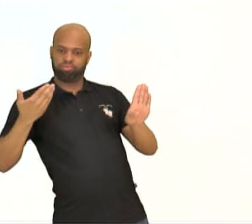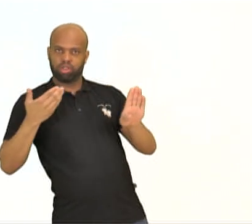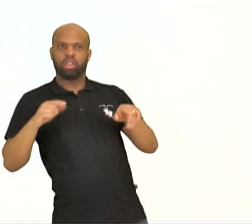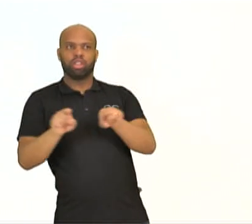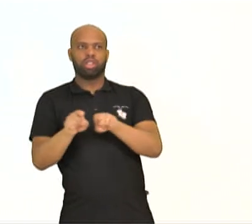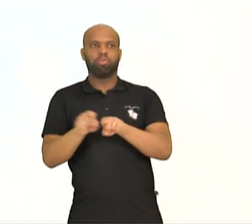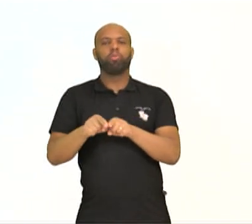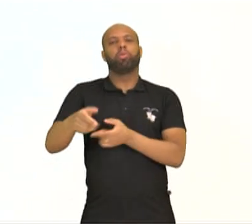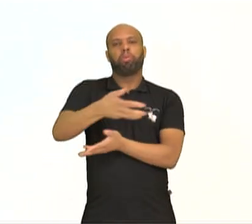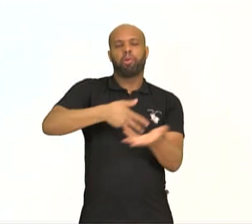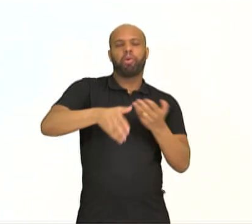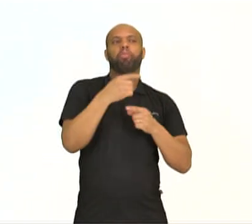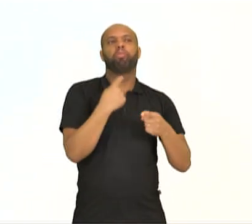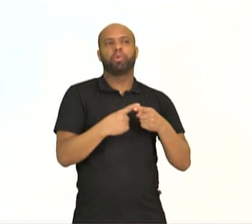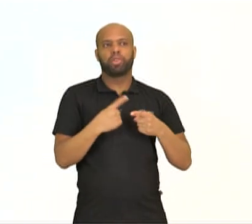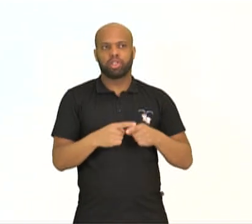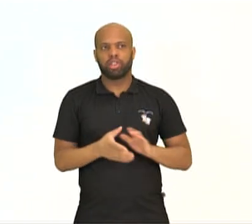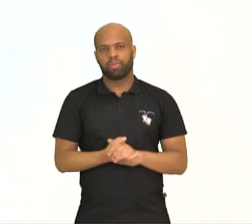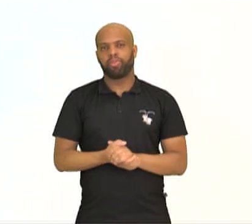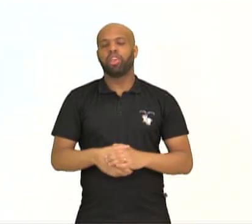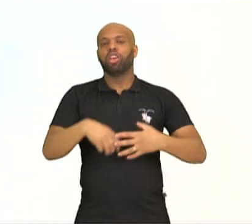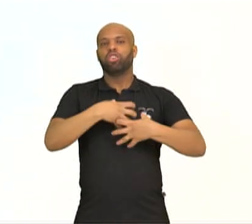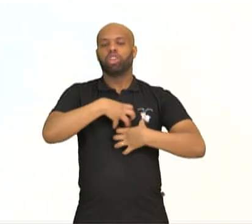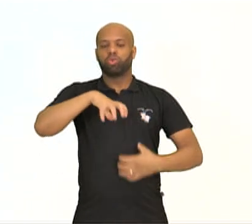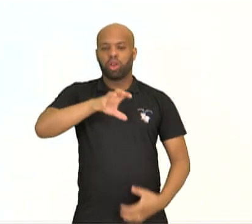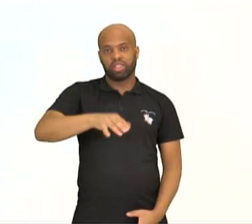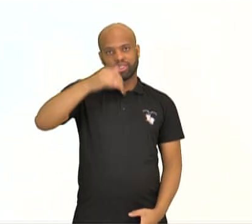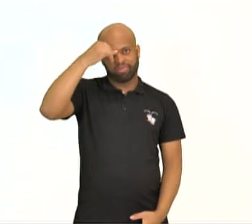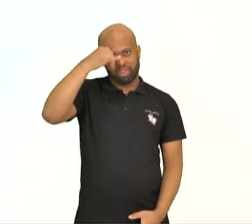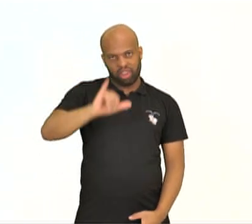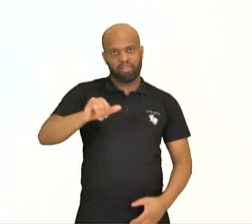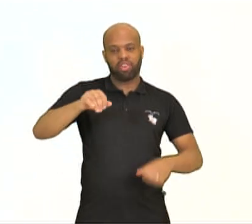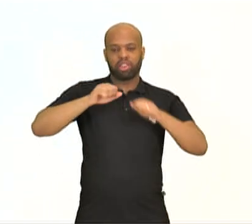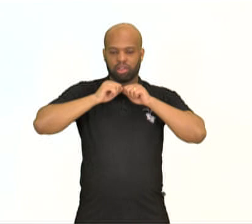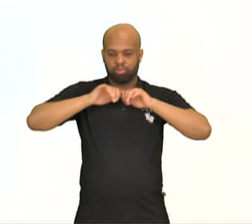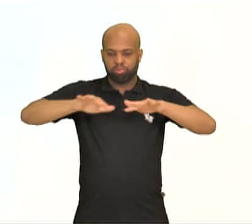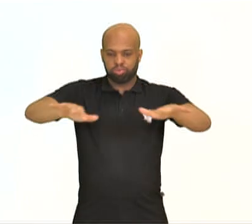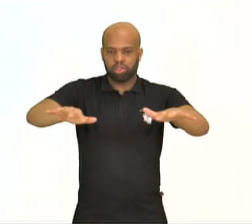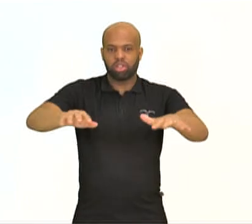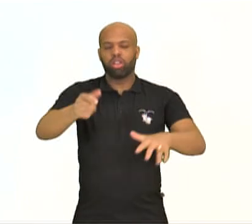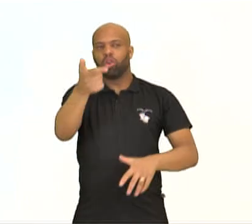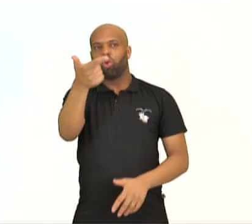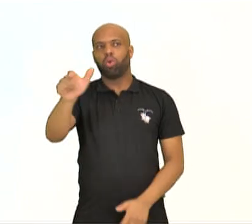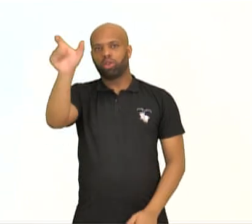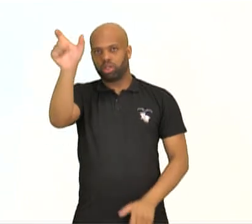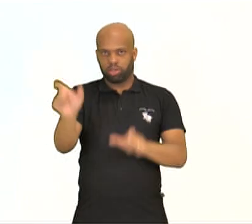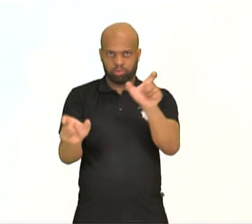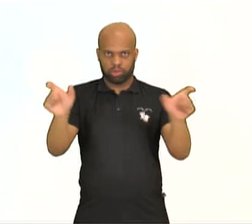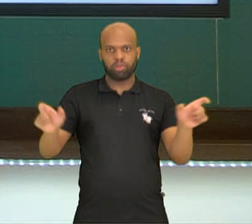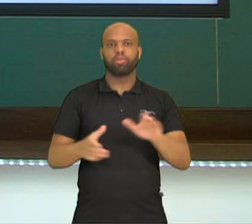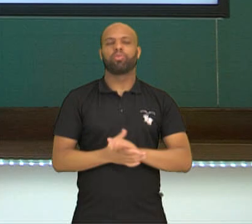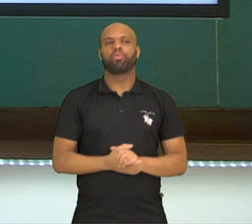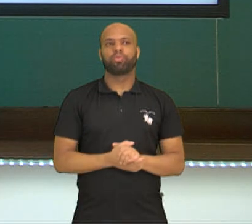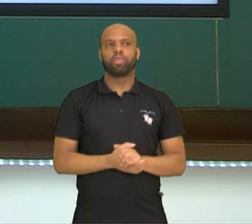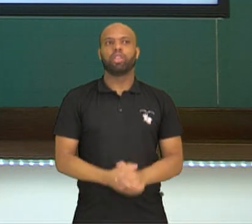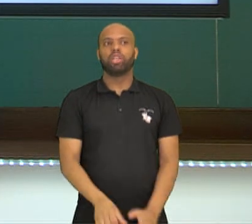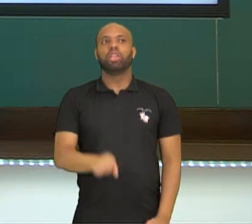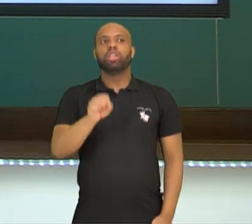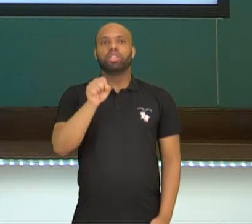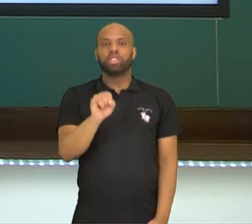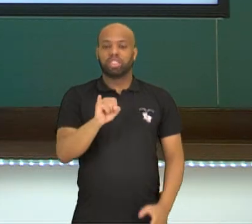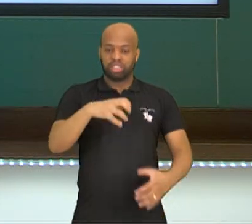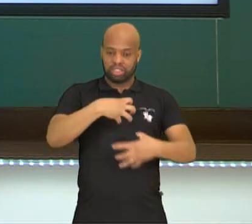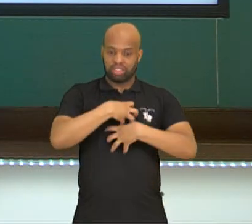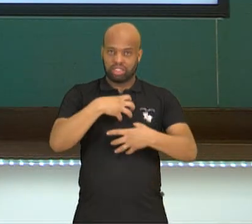seu convívio. Por quê? Para impedir que a doença seja transmitida aos demais. No caso de